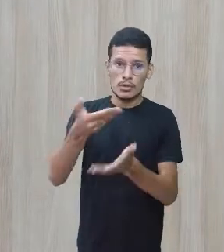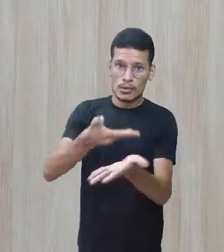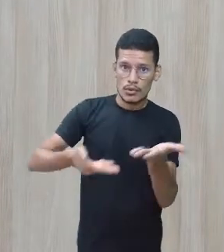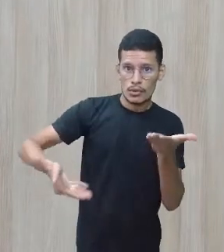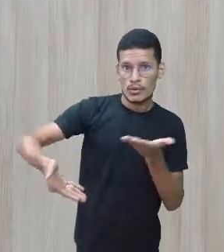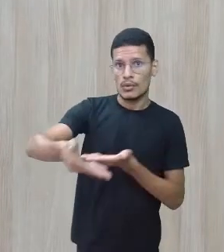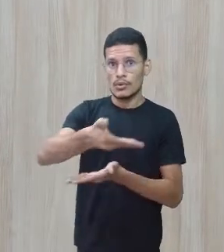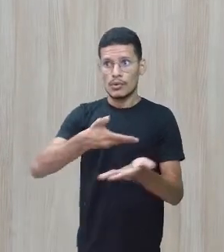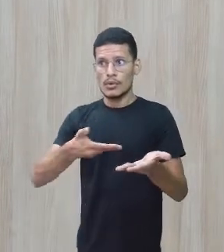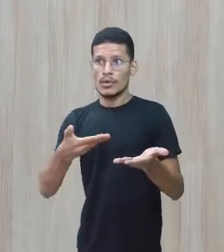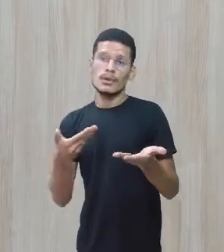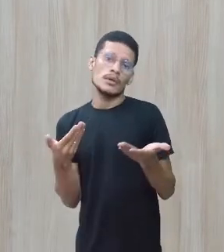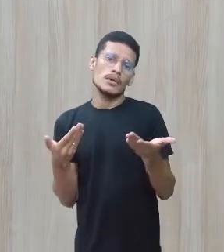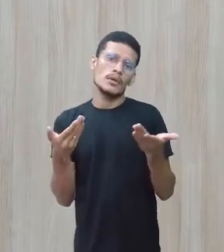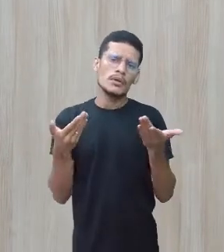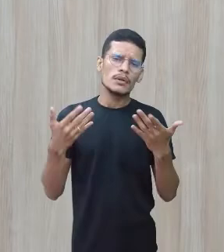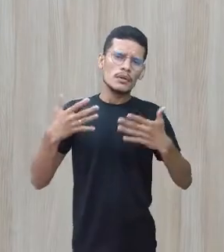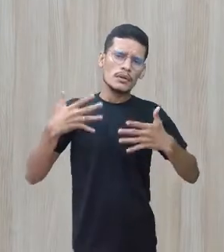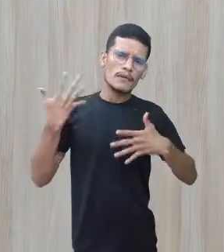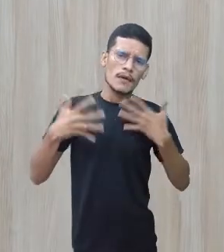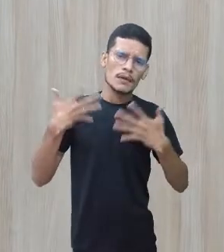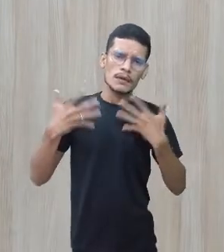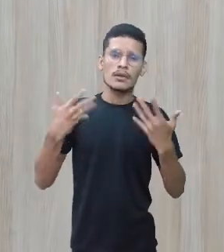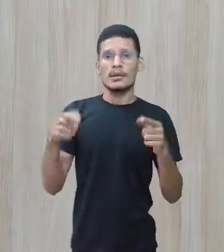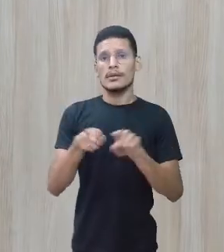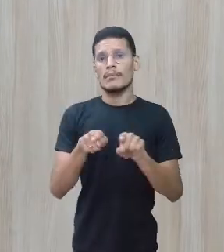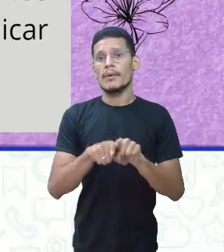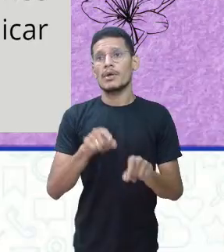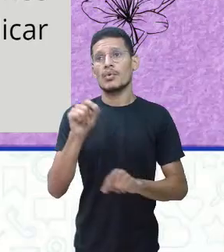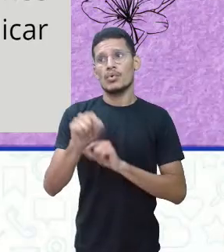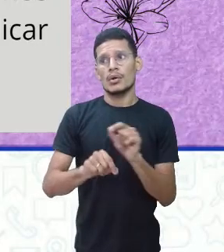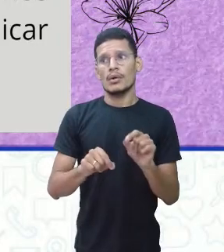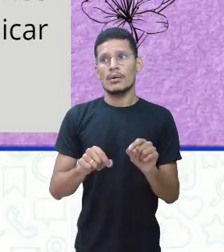e divertir, como também para